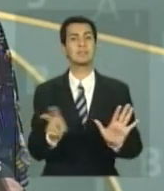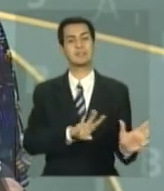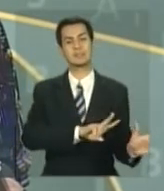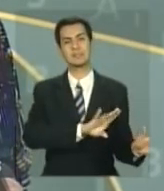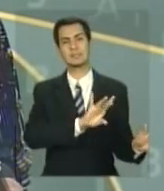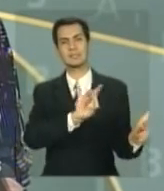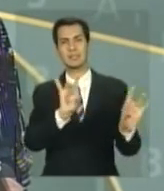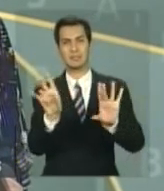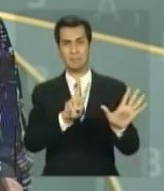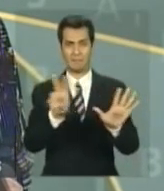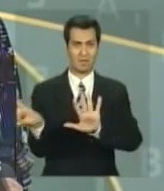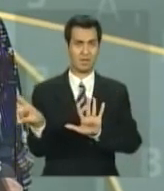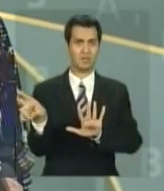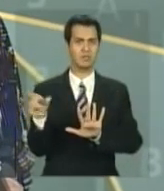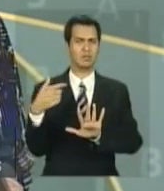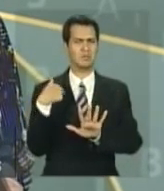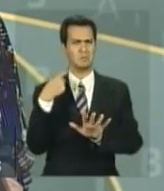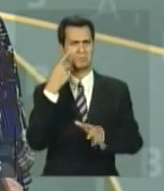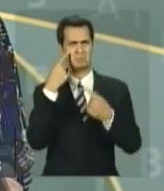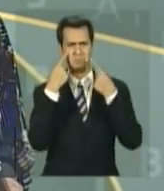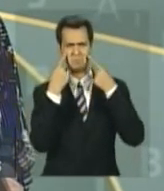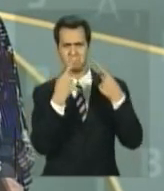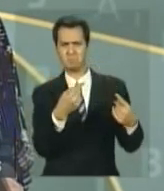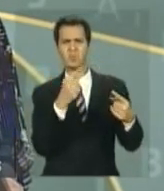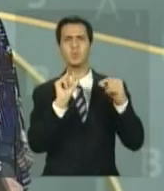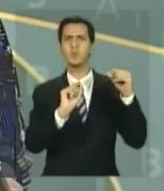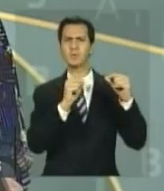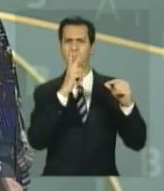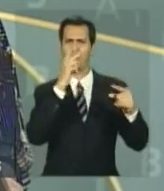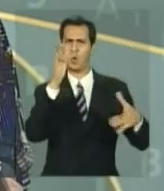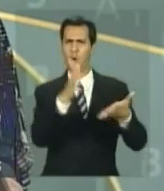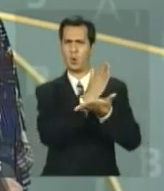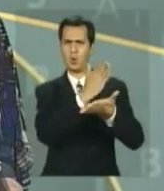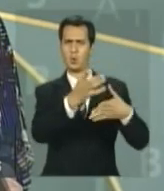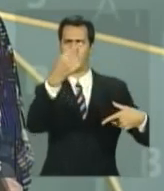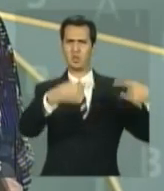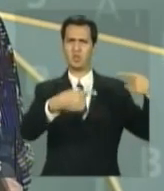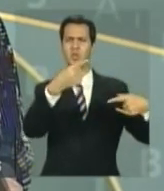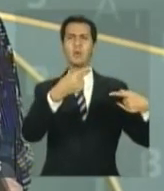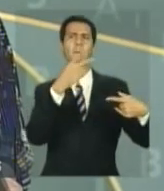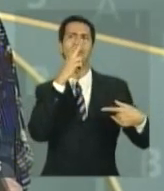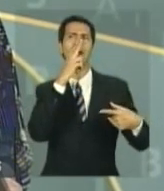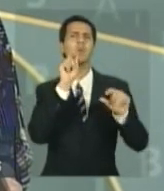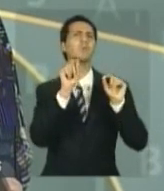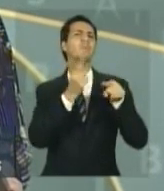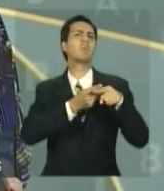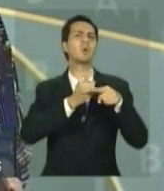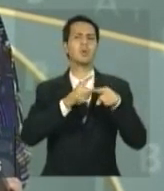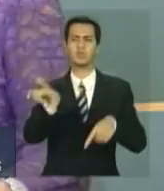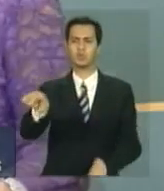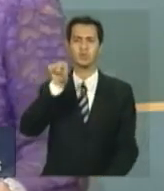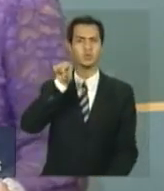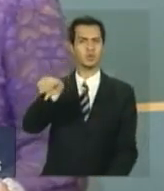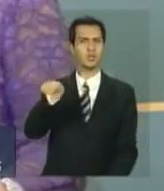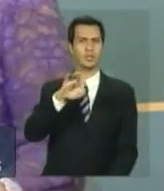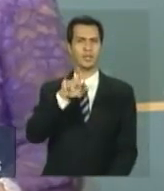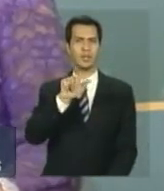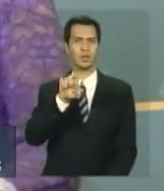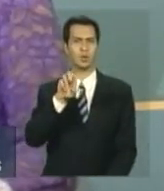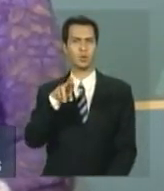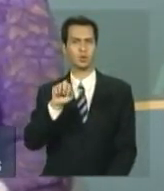por que a Eleonora foi indicada para assumir o cargo de